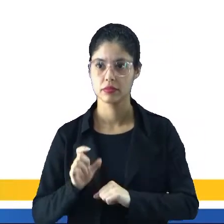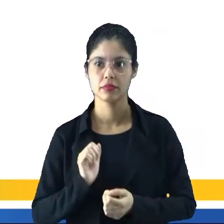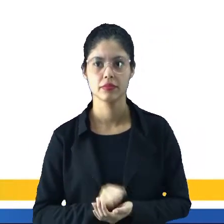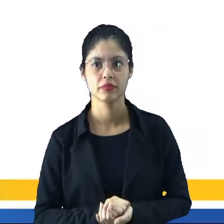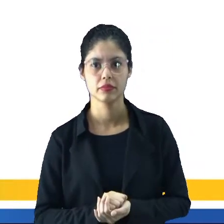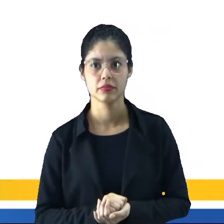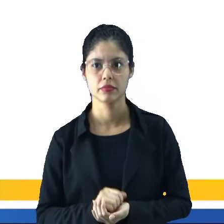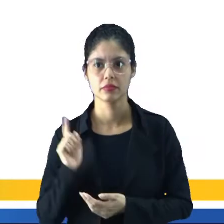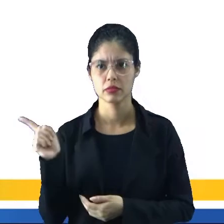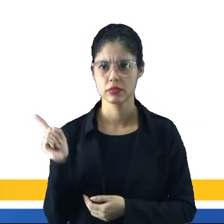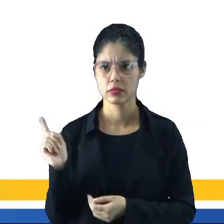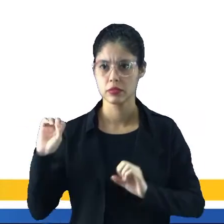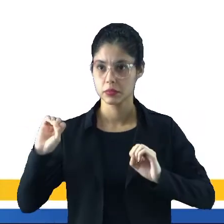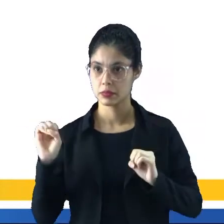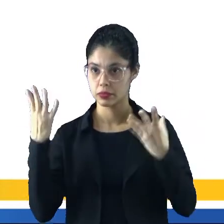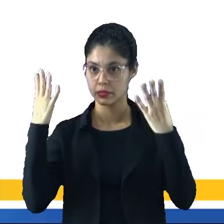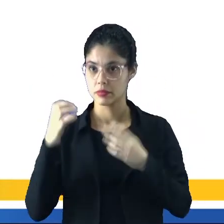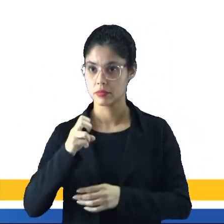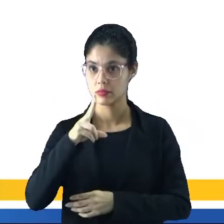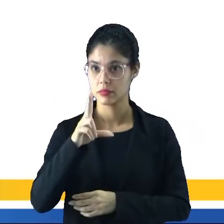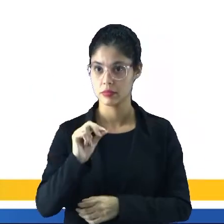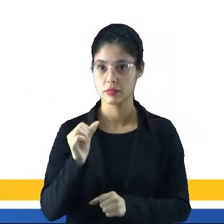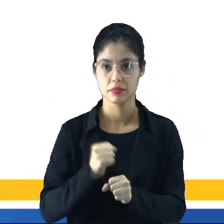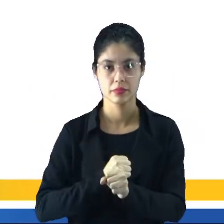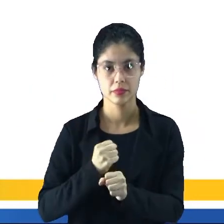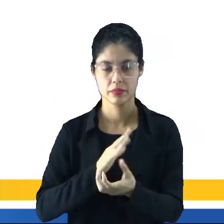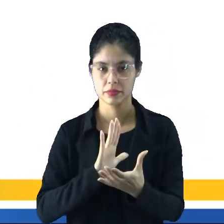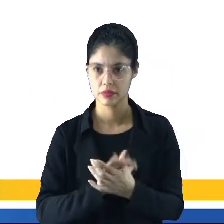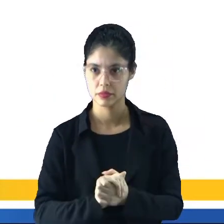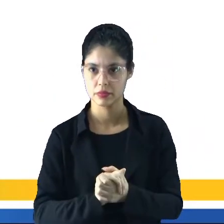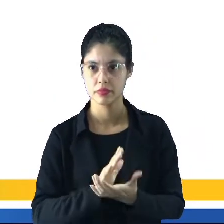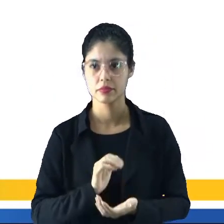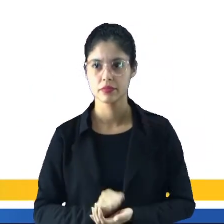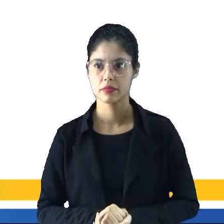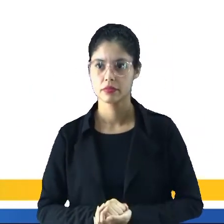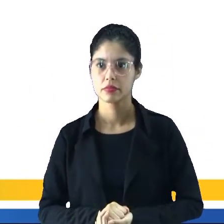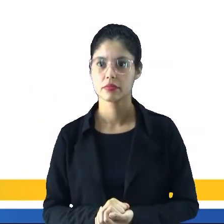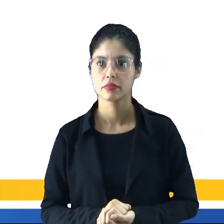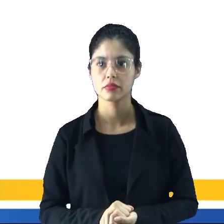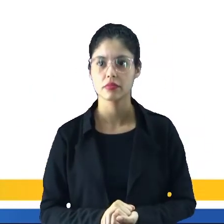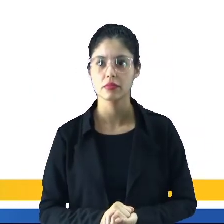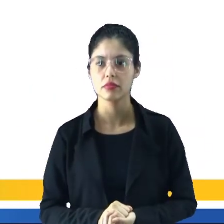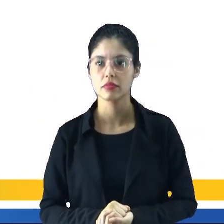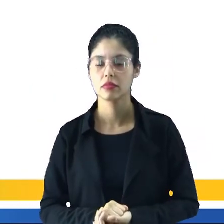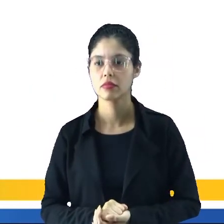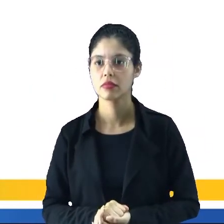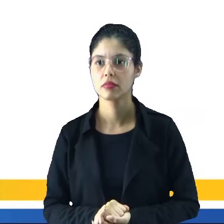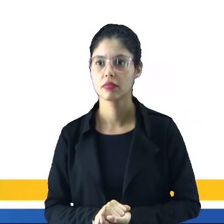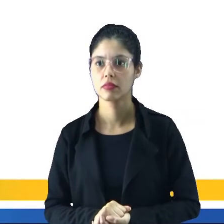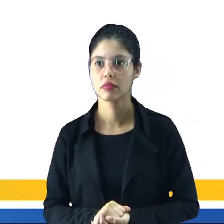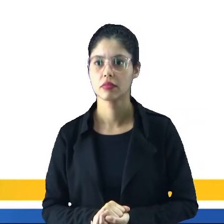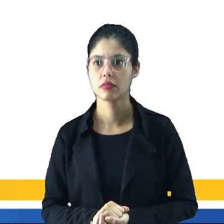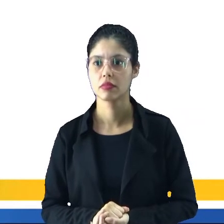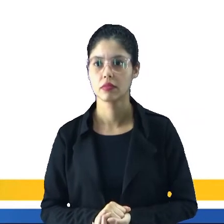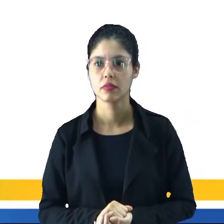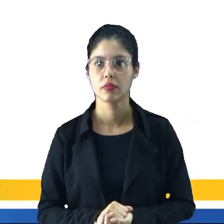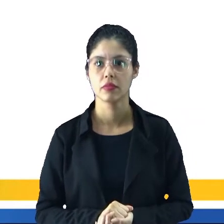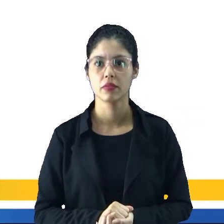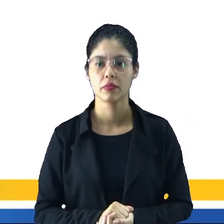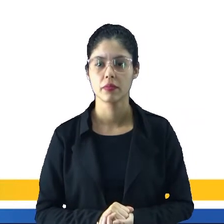substantivo. Ela e o marido comemoraram 50 anos de casamento. Where did you meet your husband?